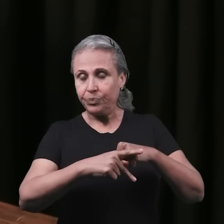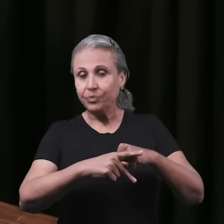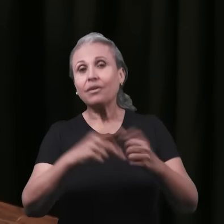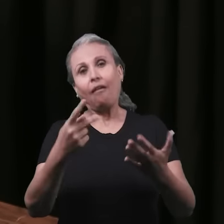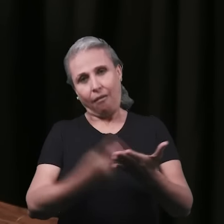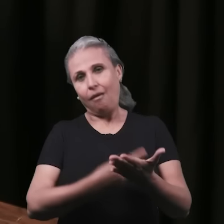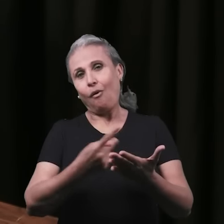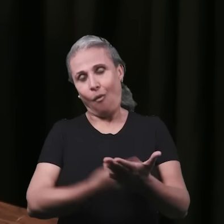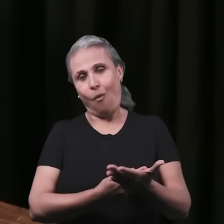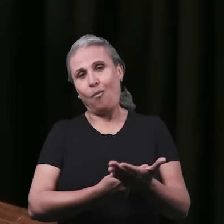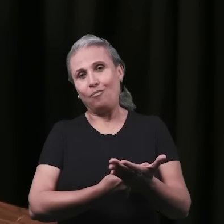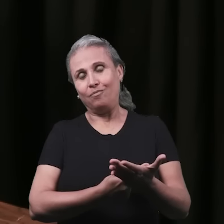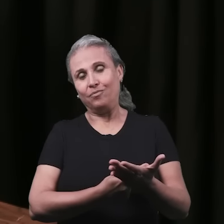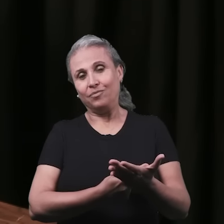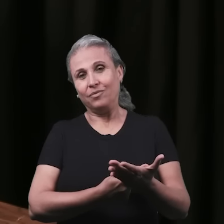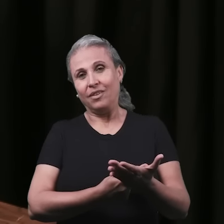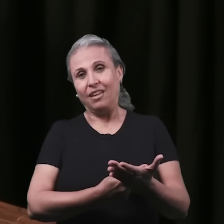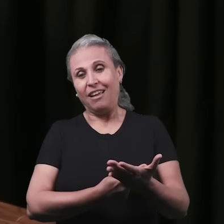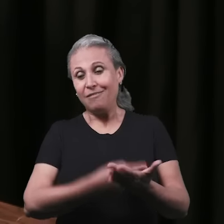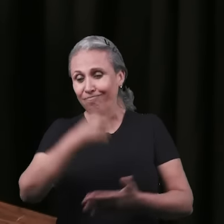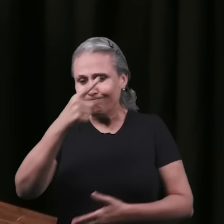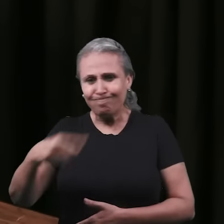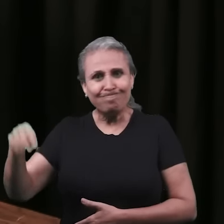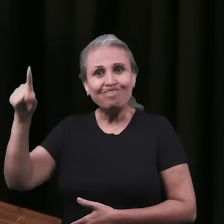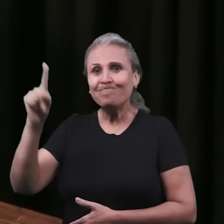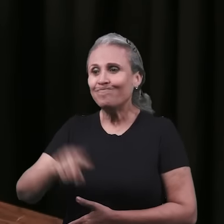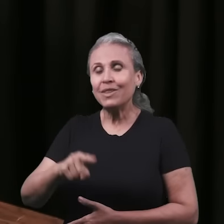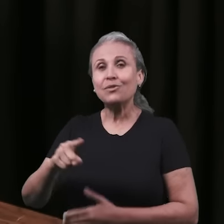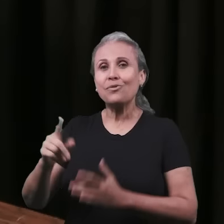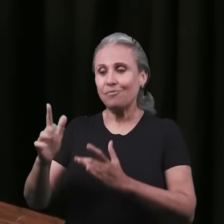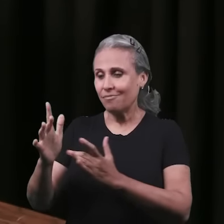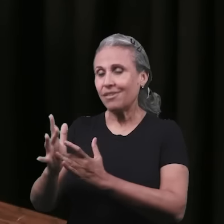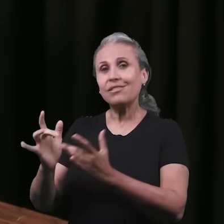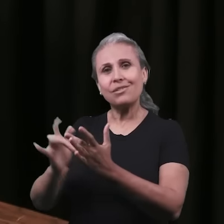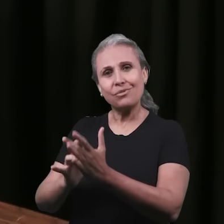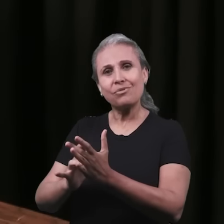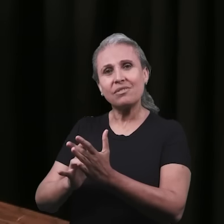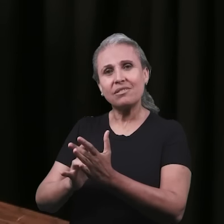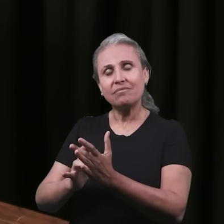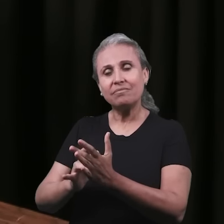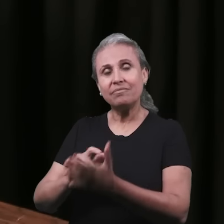errou. Pedro ele negou o Senhor Jesus. Sim. Né?